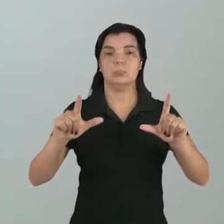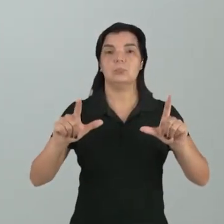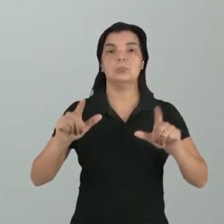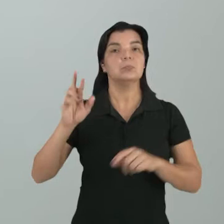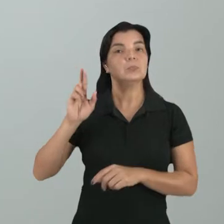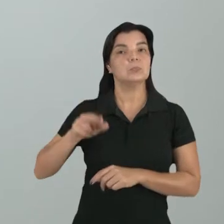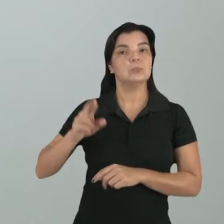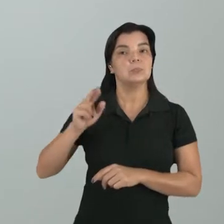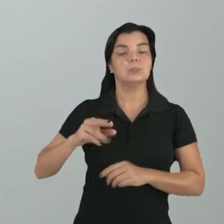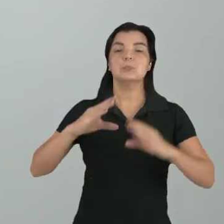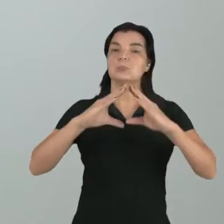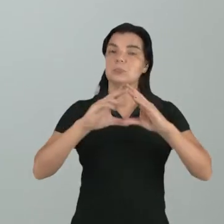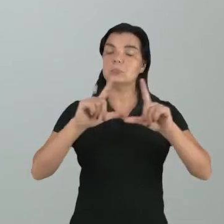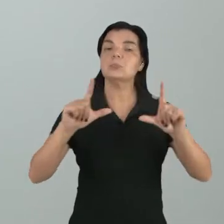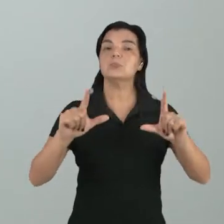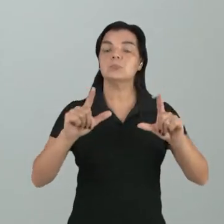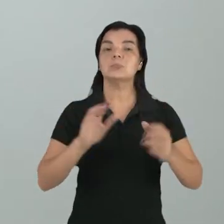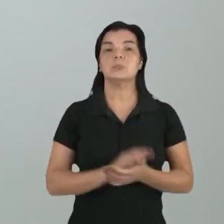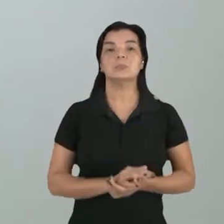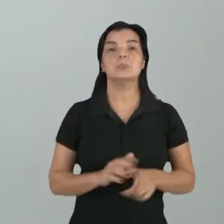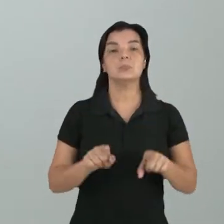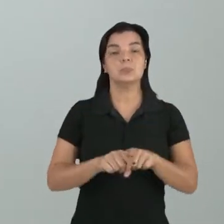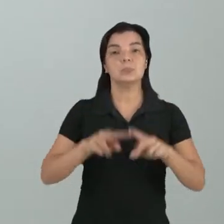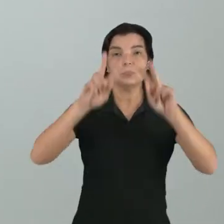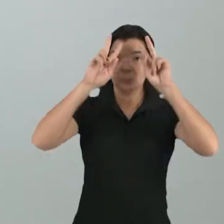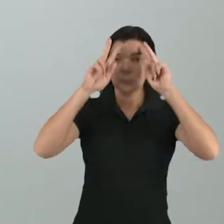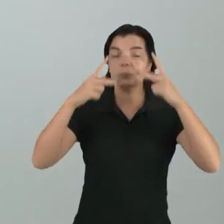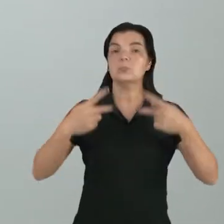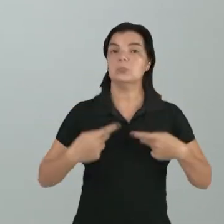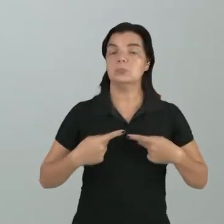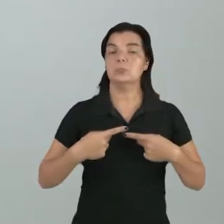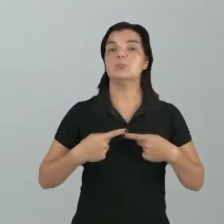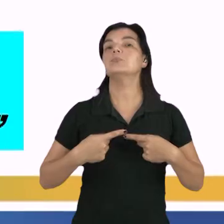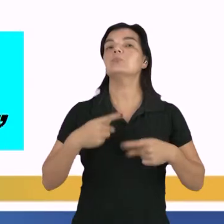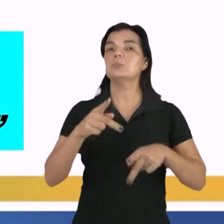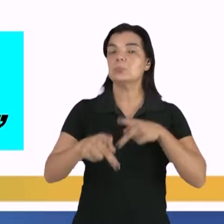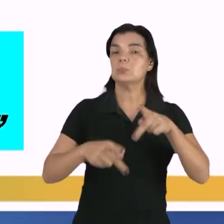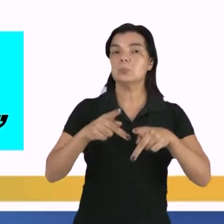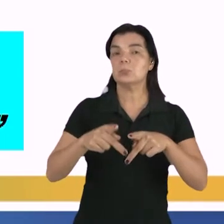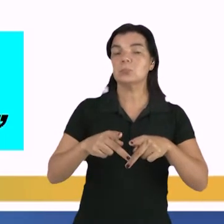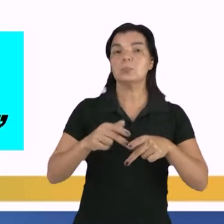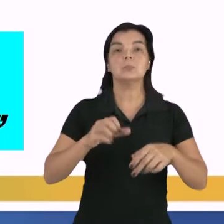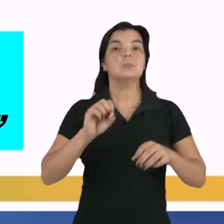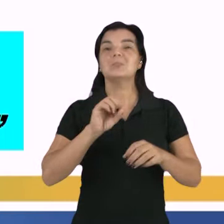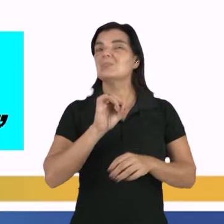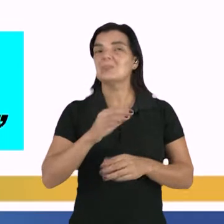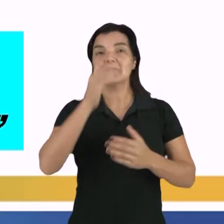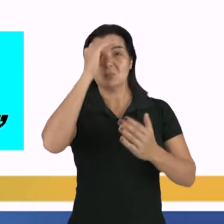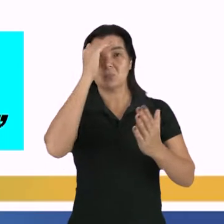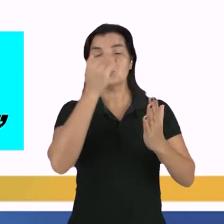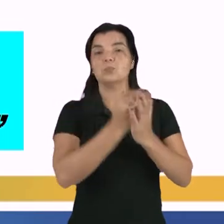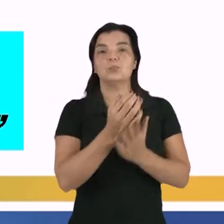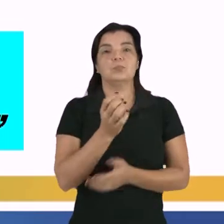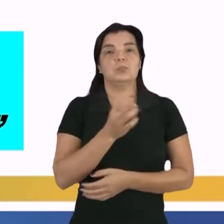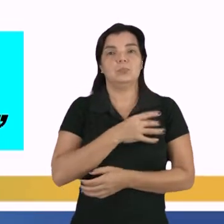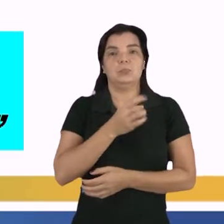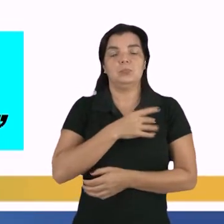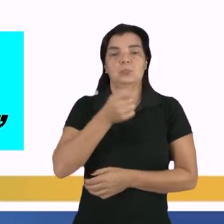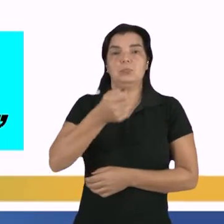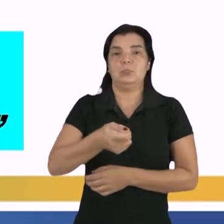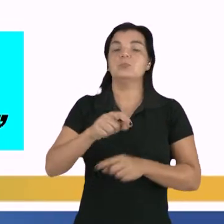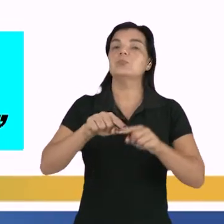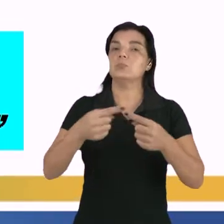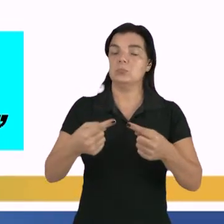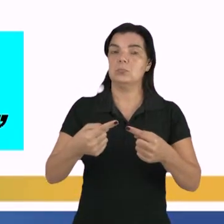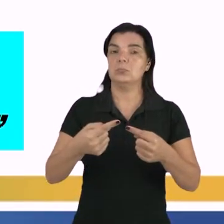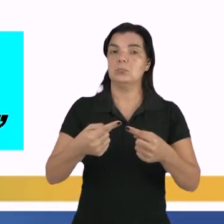esclarecimento, a razão esclarecida, que para um ser humano, uma humanidade que não mais obedece pelo medo da